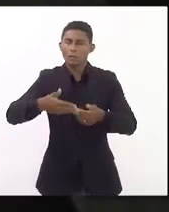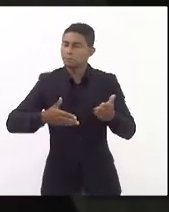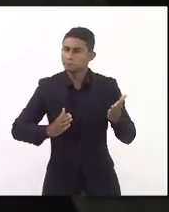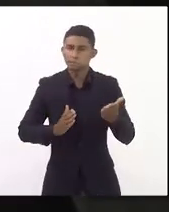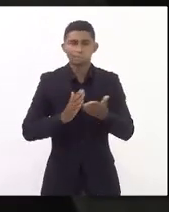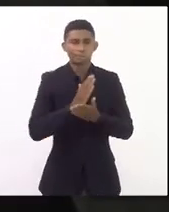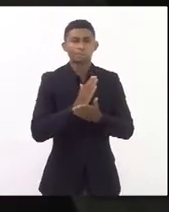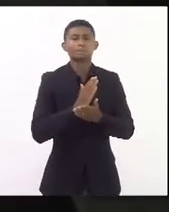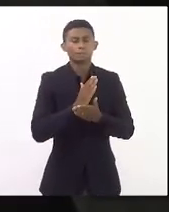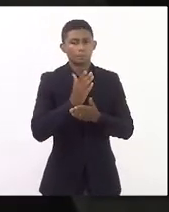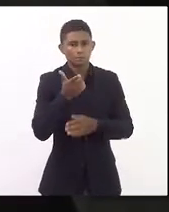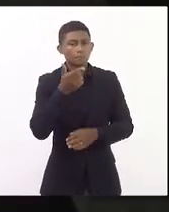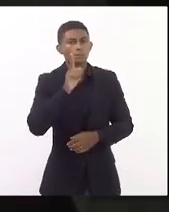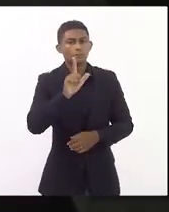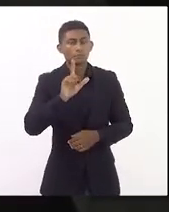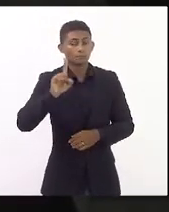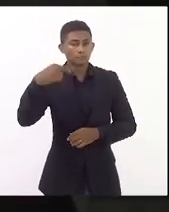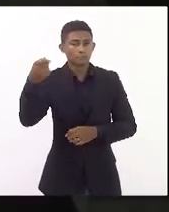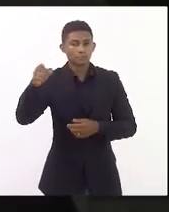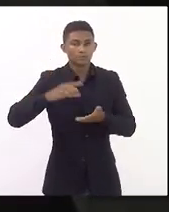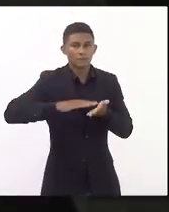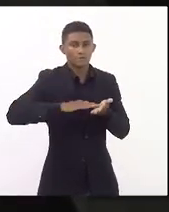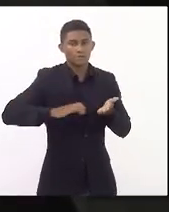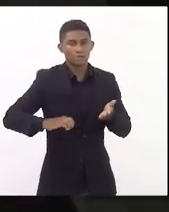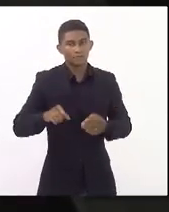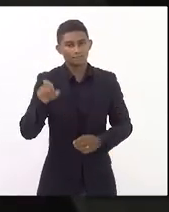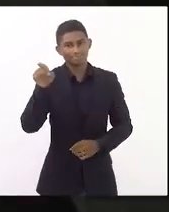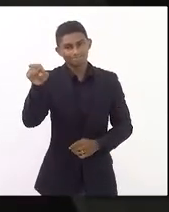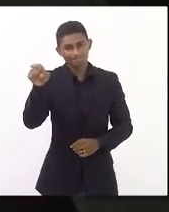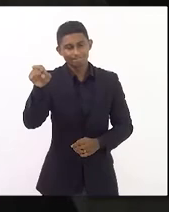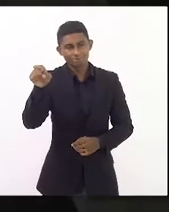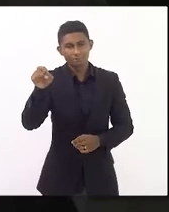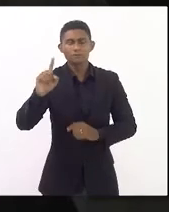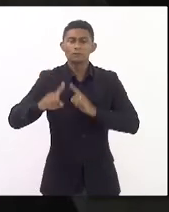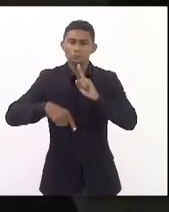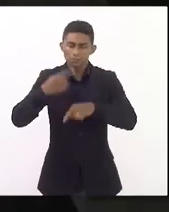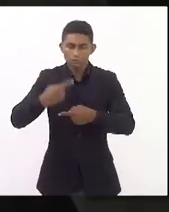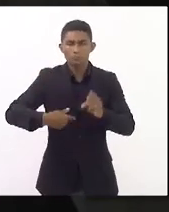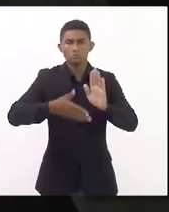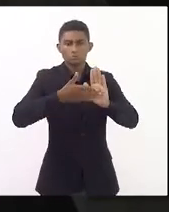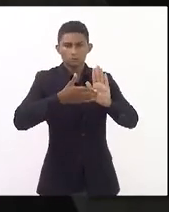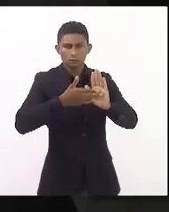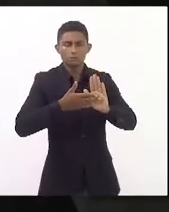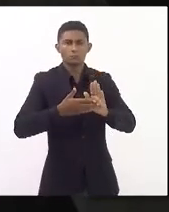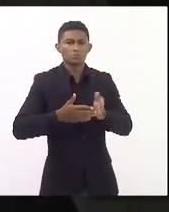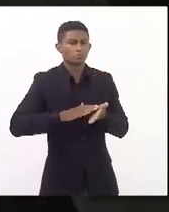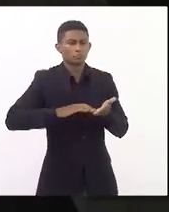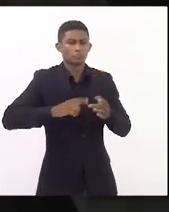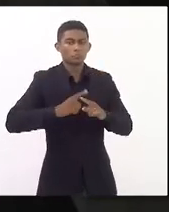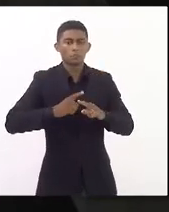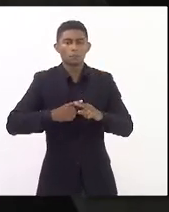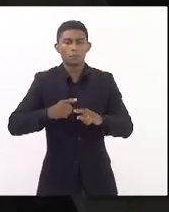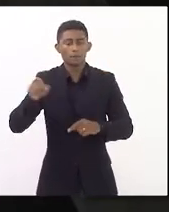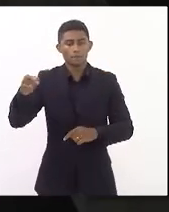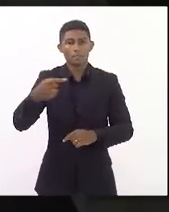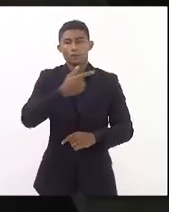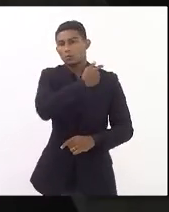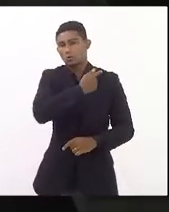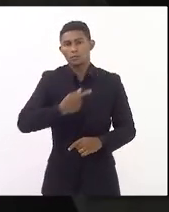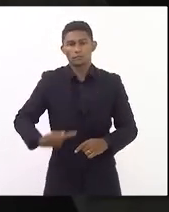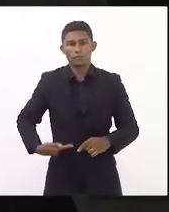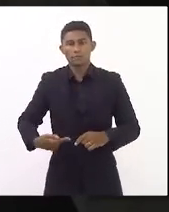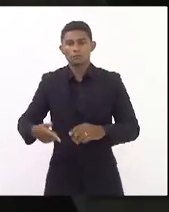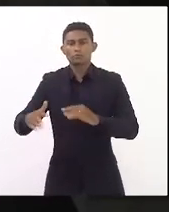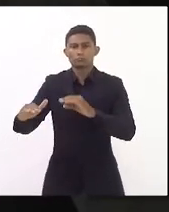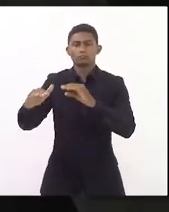chegamos a aprovar, foi vetado, e o veto foi retirado de pauta, porque o governo mandou uma mensagem, e a mensagem